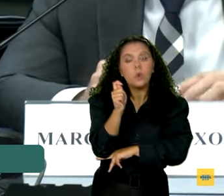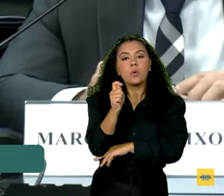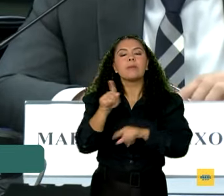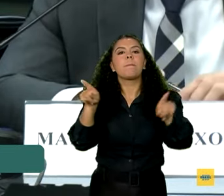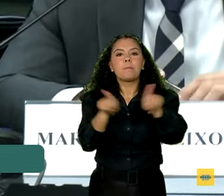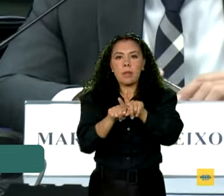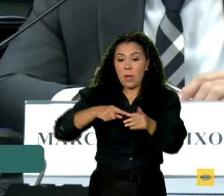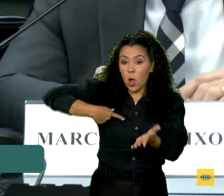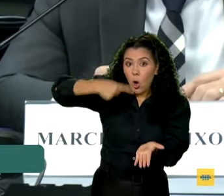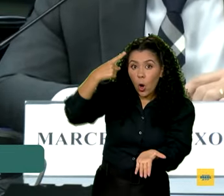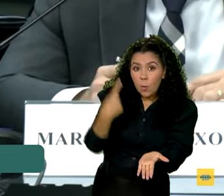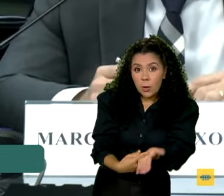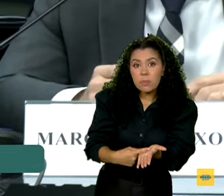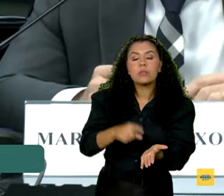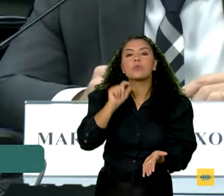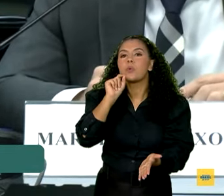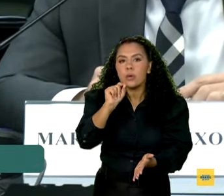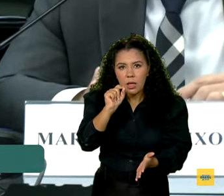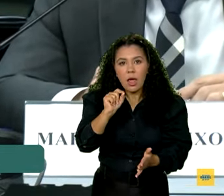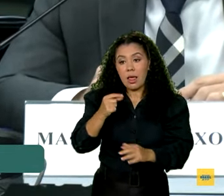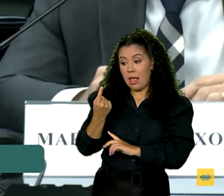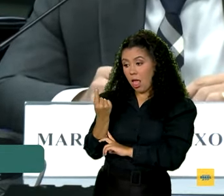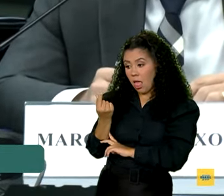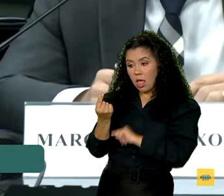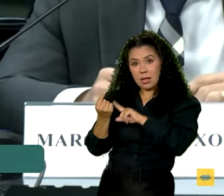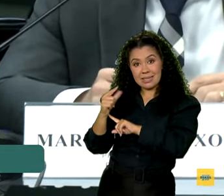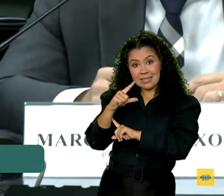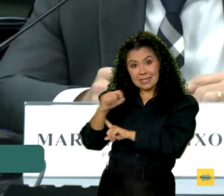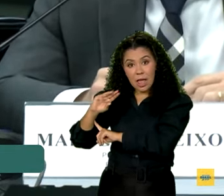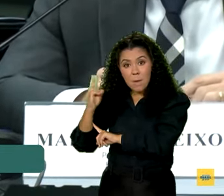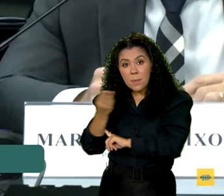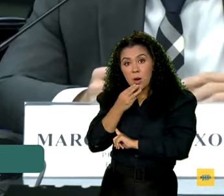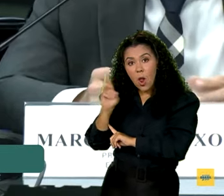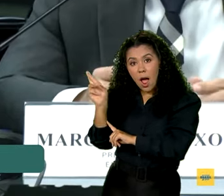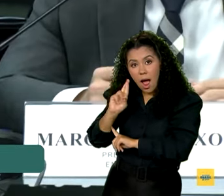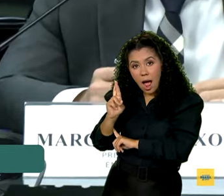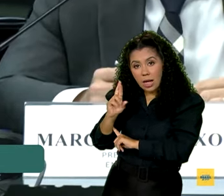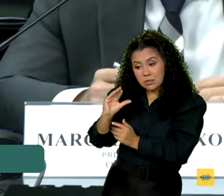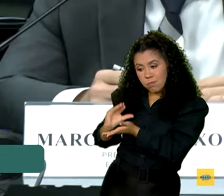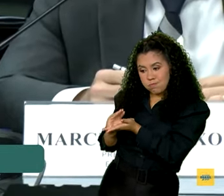o compromisso que tão logo esses recursos, esses 100 milhões forem